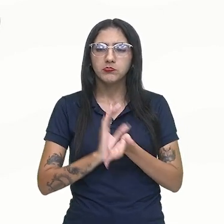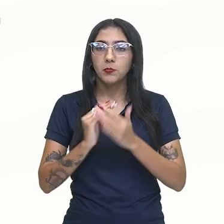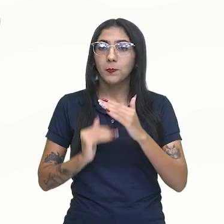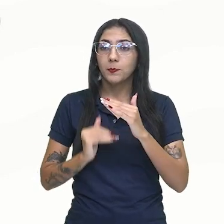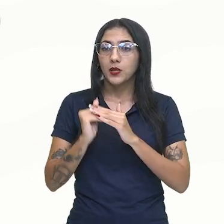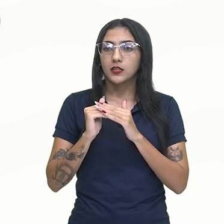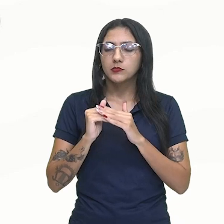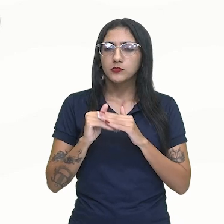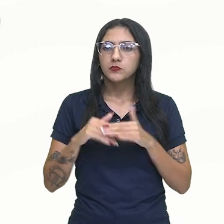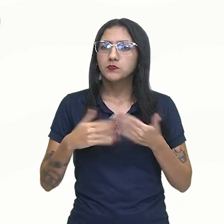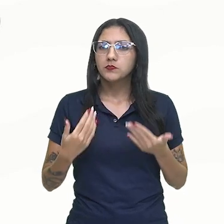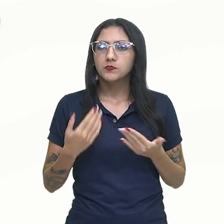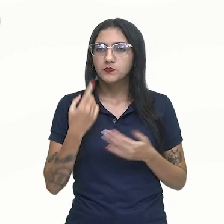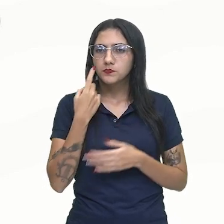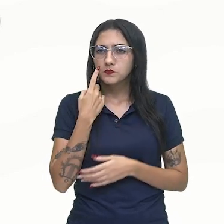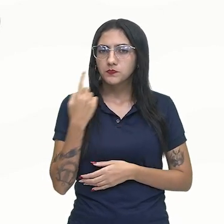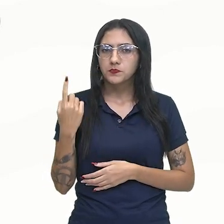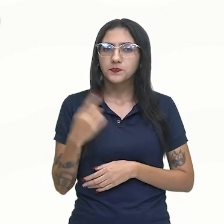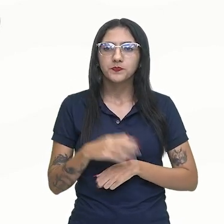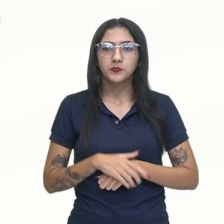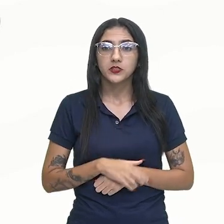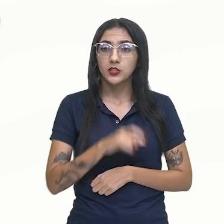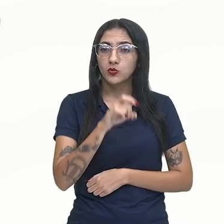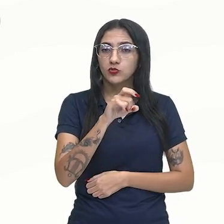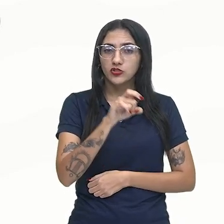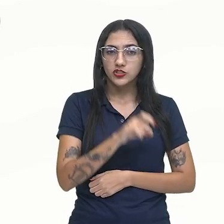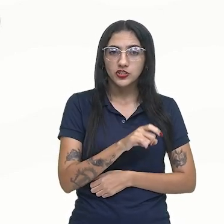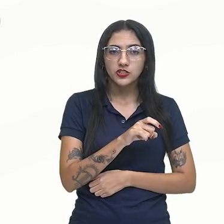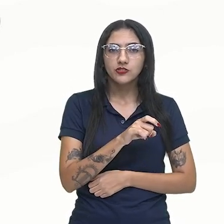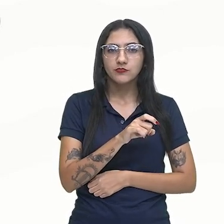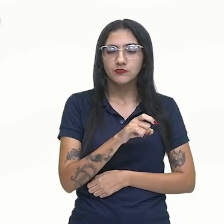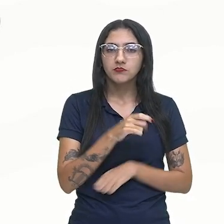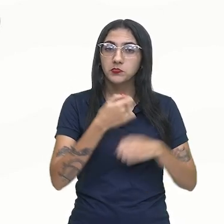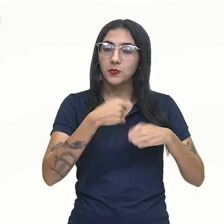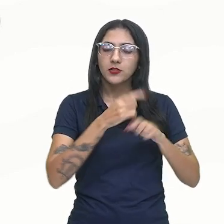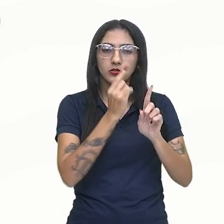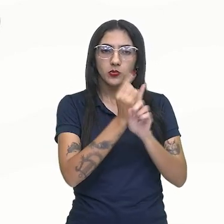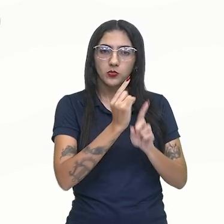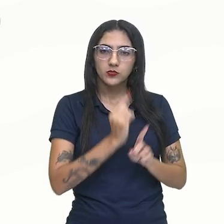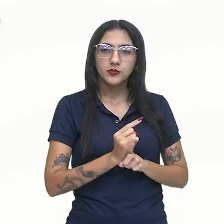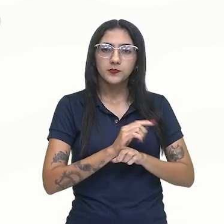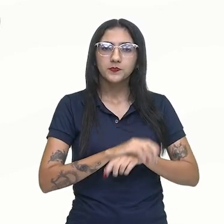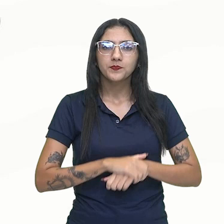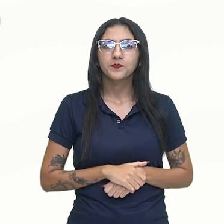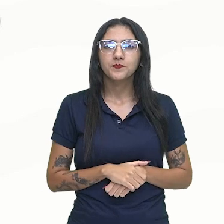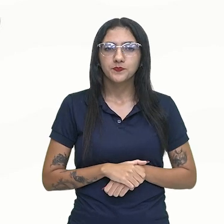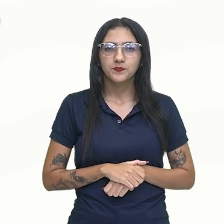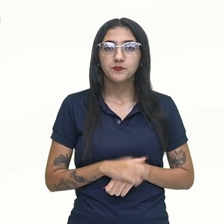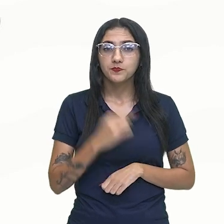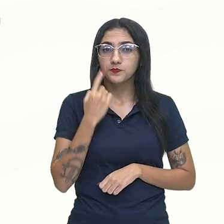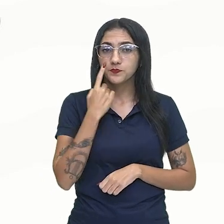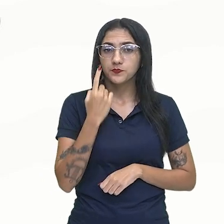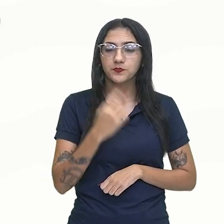calcular o x do vértice, tá? Menos